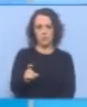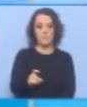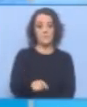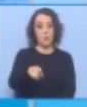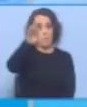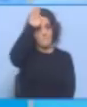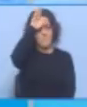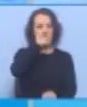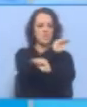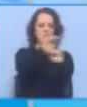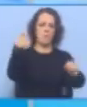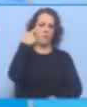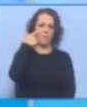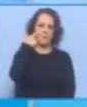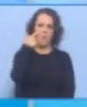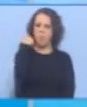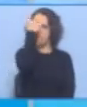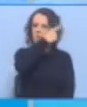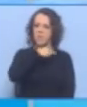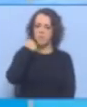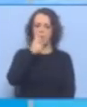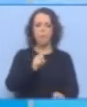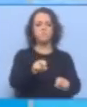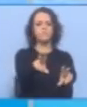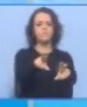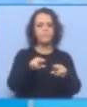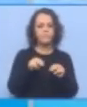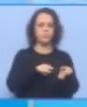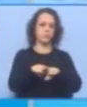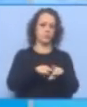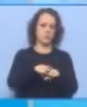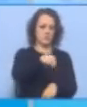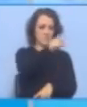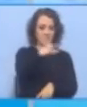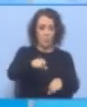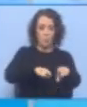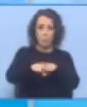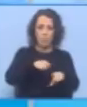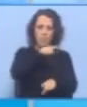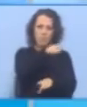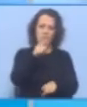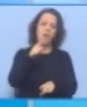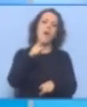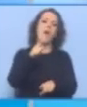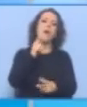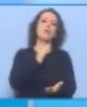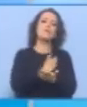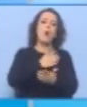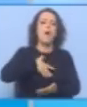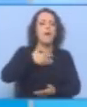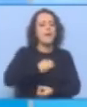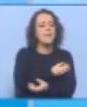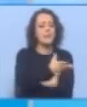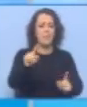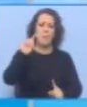para a dignidade da política, da missão dos políticos. Fala da política como uma iminente forma de caridade. Não é a primeira vez que o faz, não é